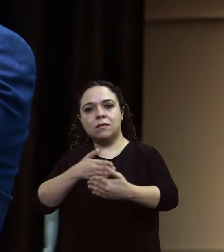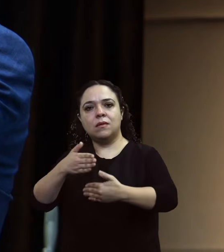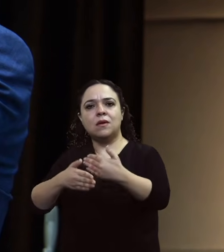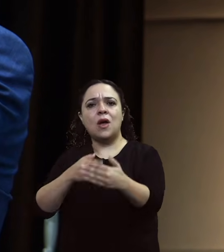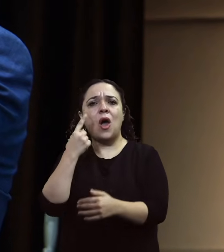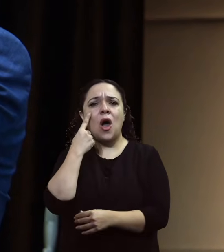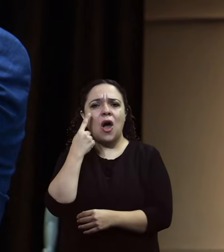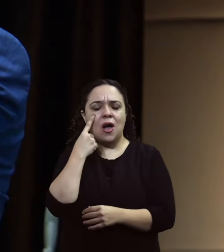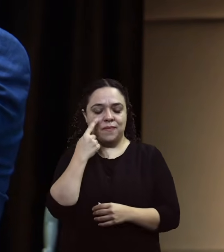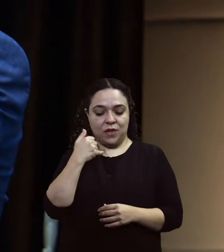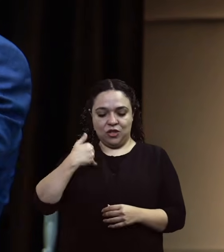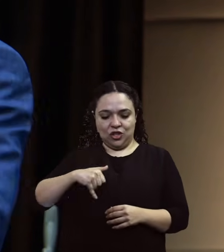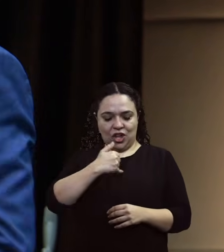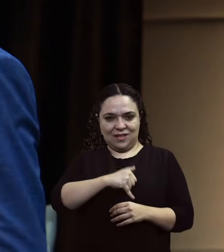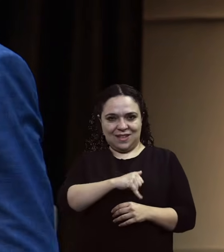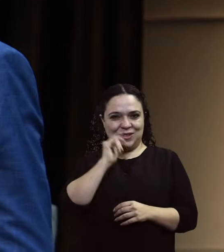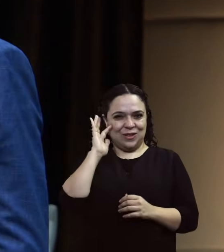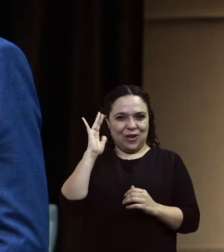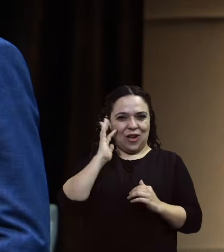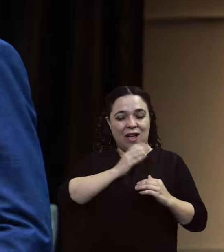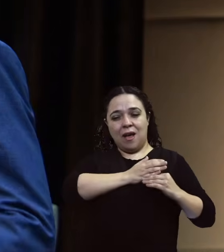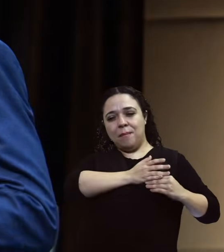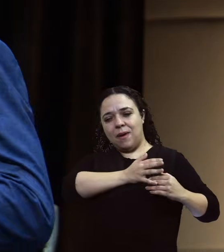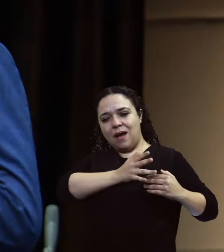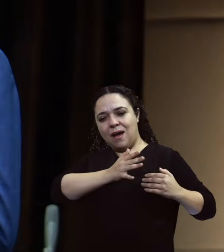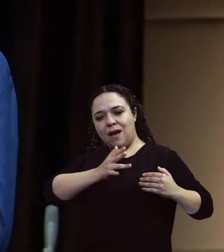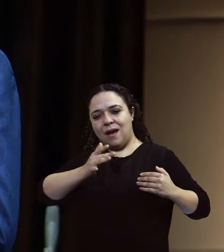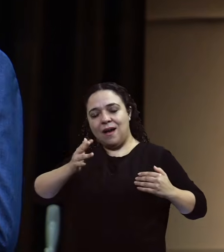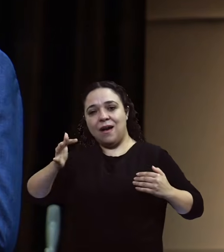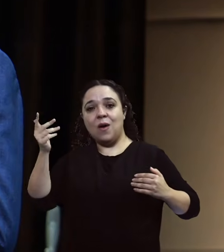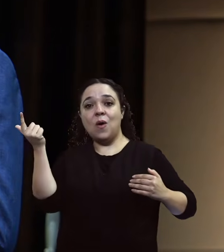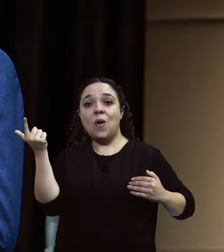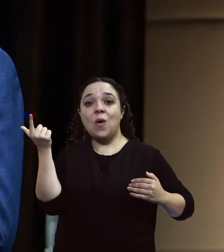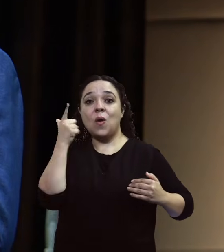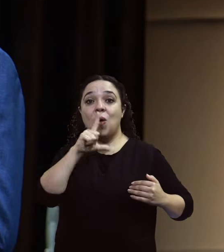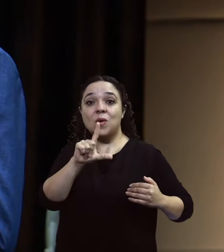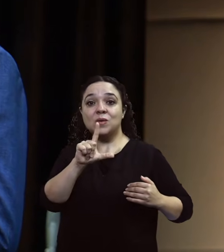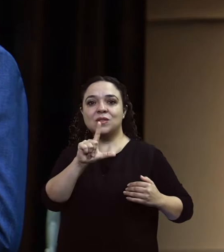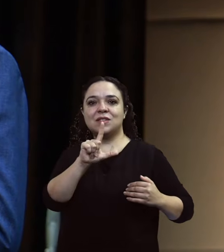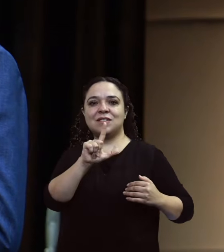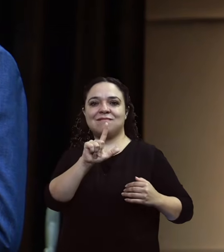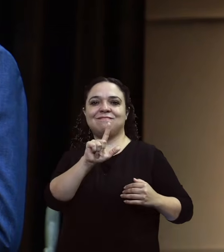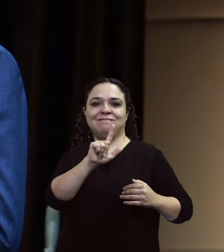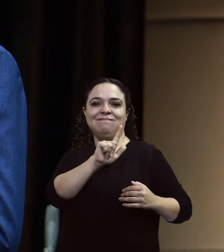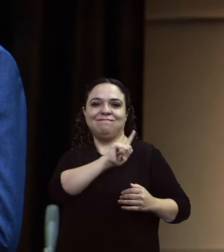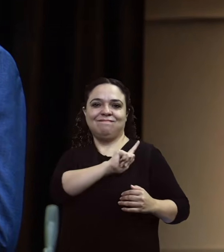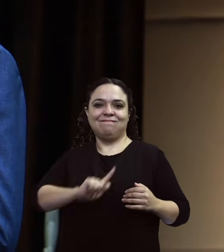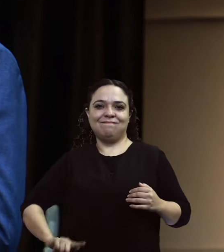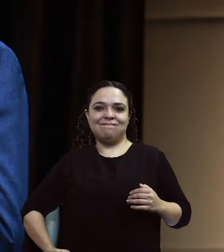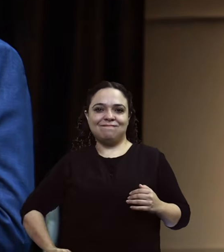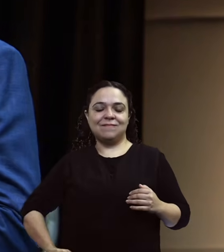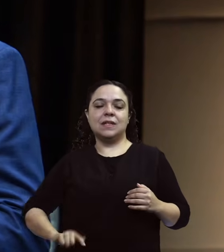Até José virar governador foram 13 anos. Ele tinha 17.